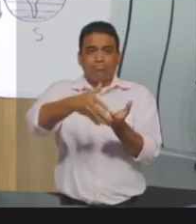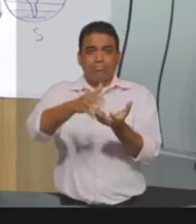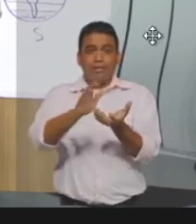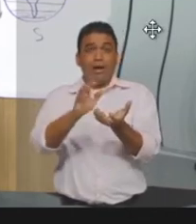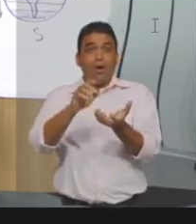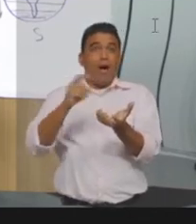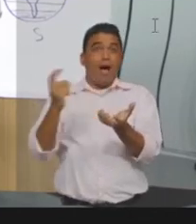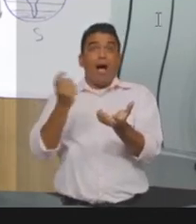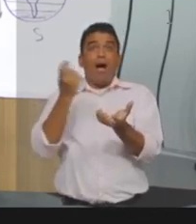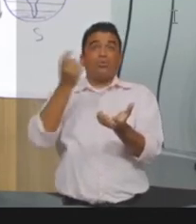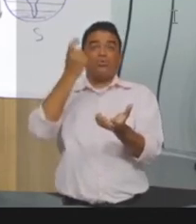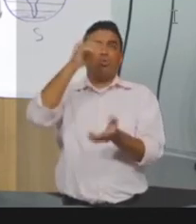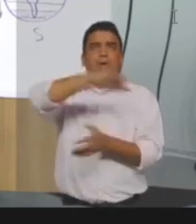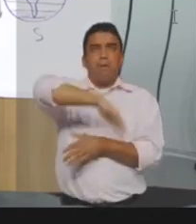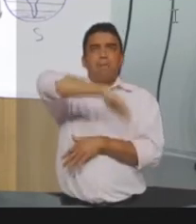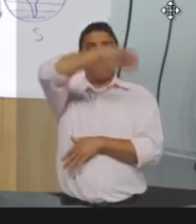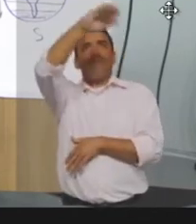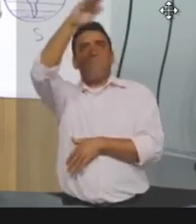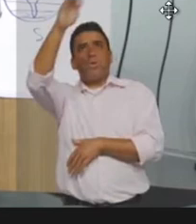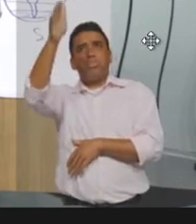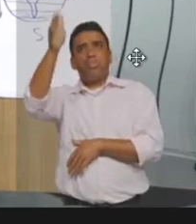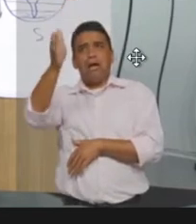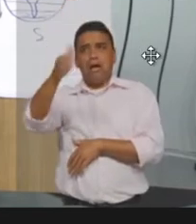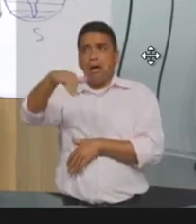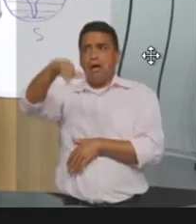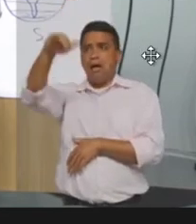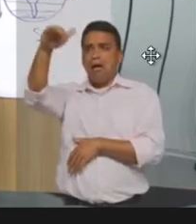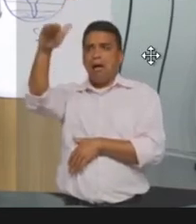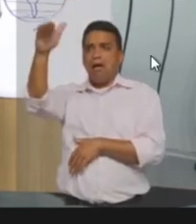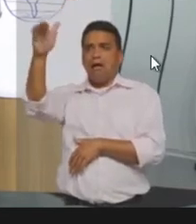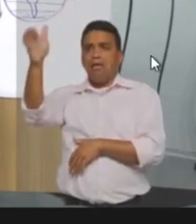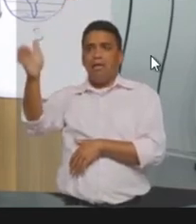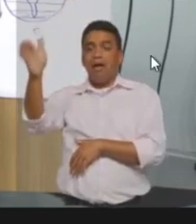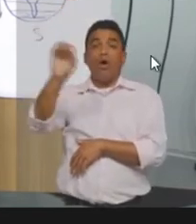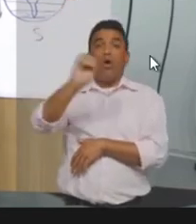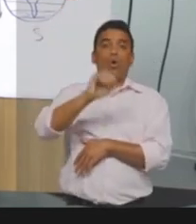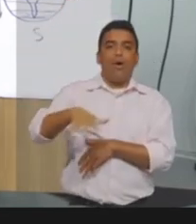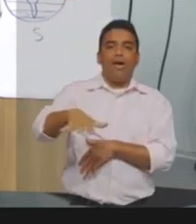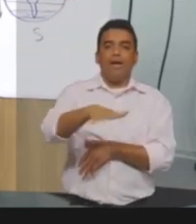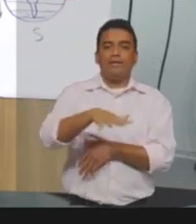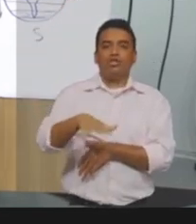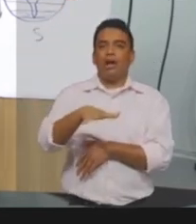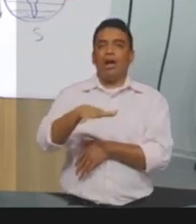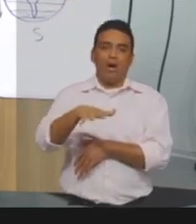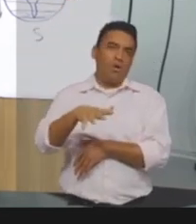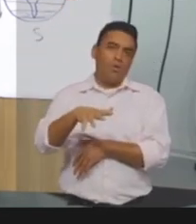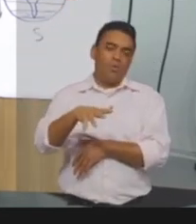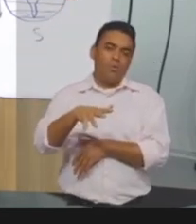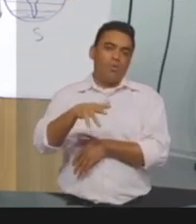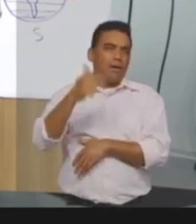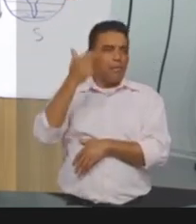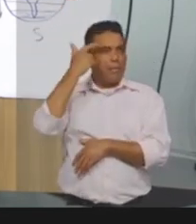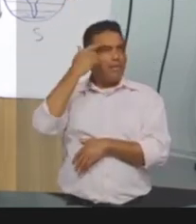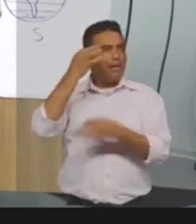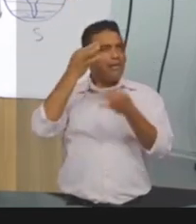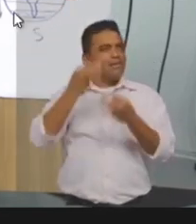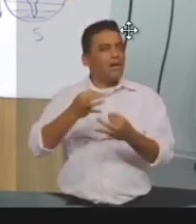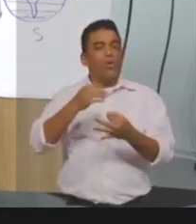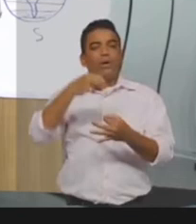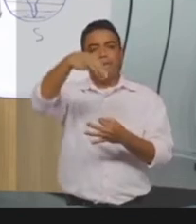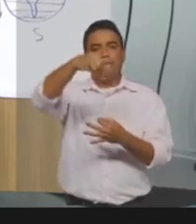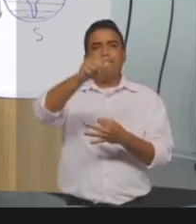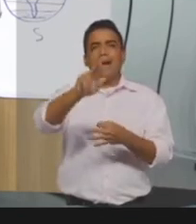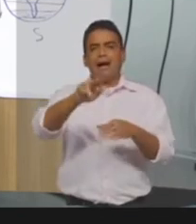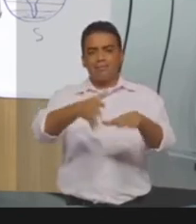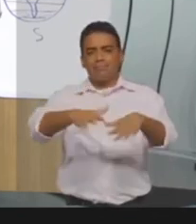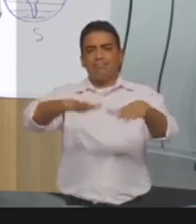de uma montanha, de uma região, em relação mais especificamente ao nível do mar. Quando nós pensamos em nível do